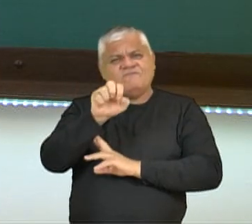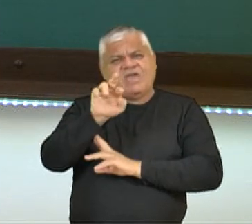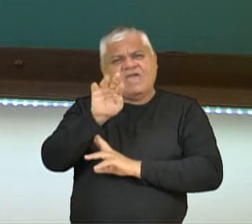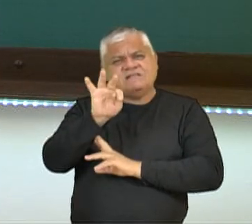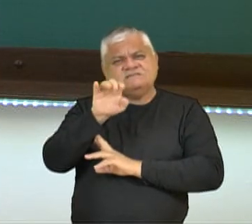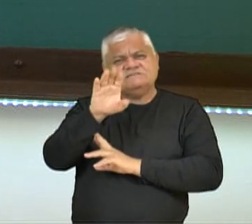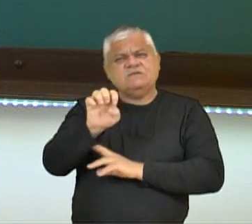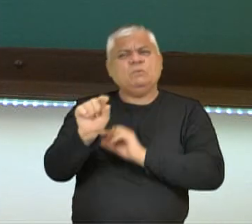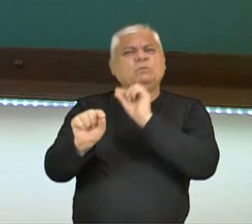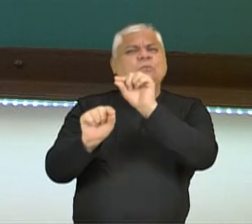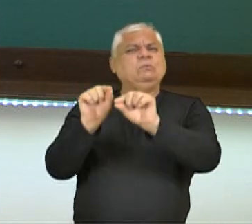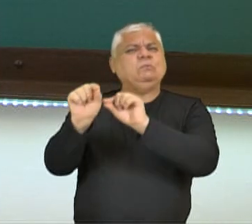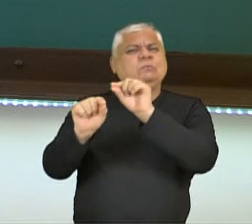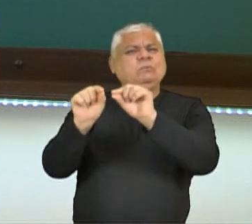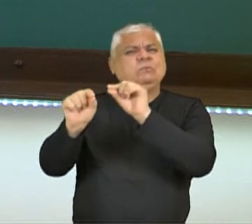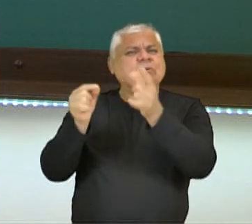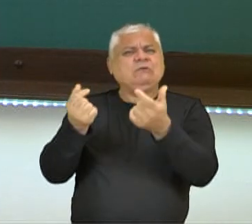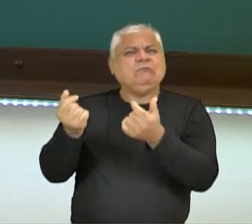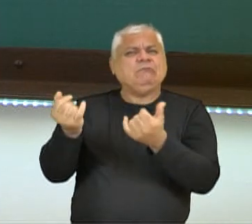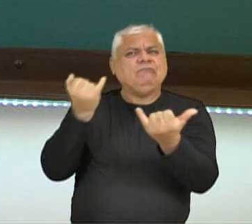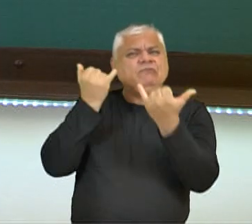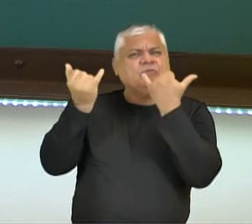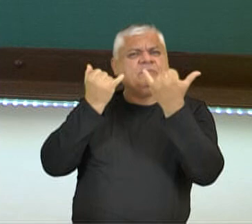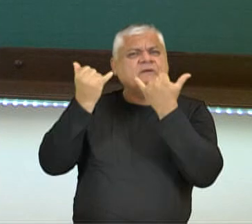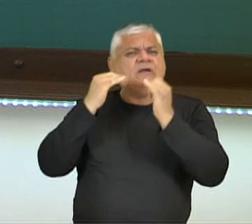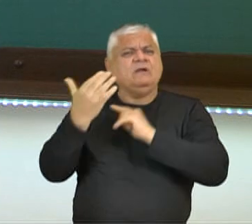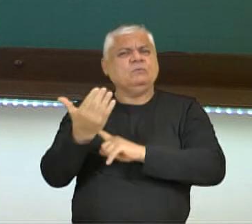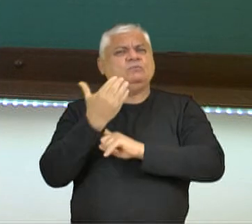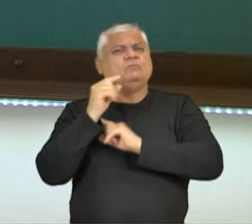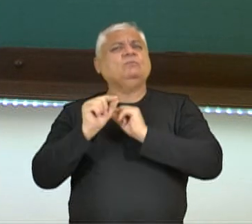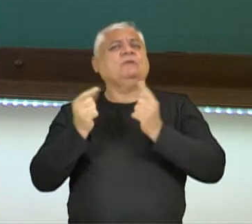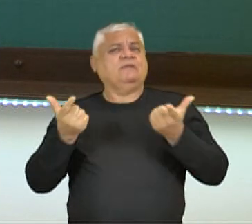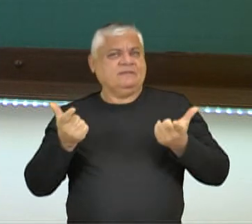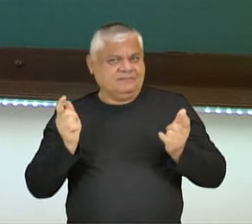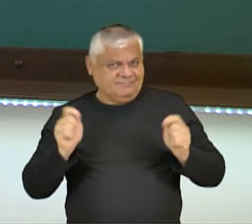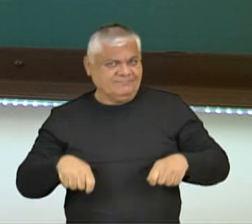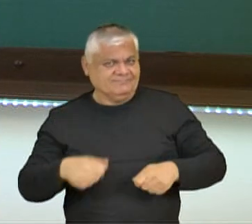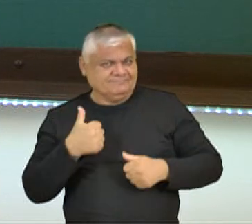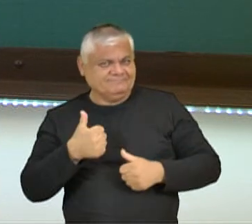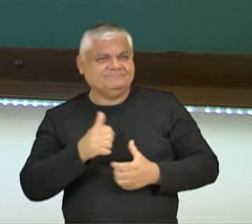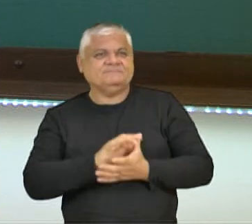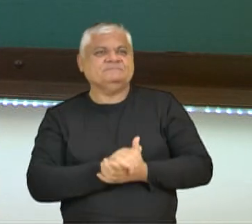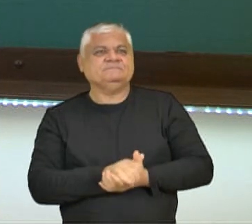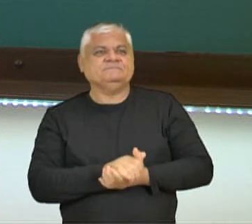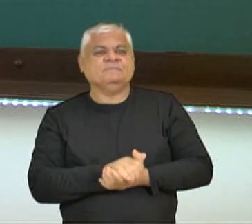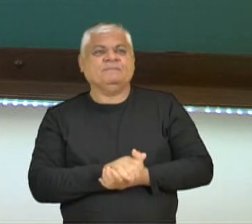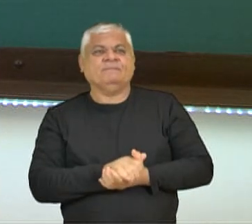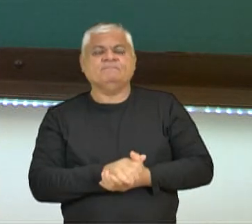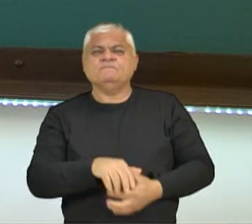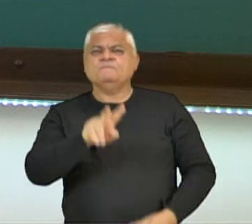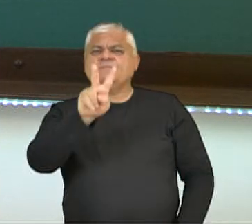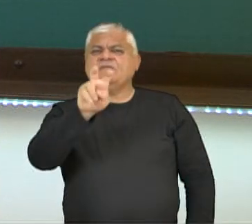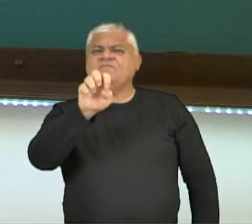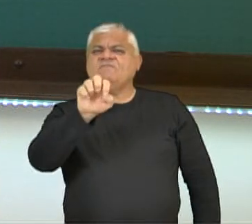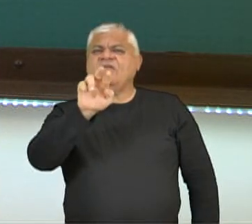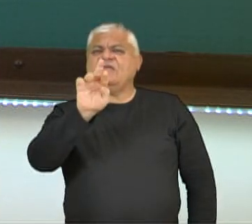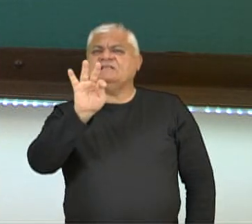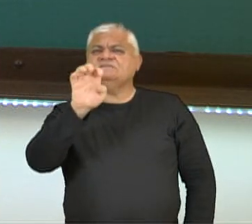isso e o que essa informação pode acarretar para a gente, tá bom? Primeiro, o que é um